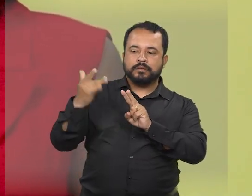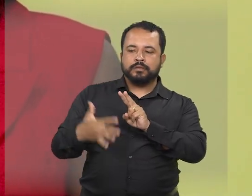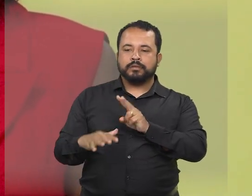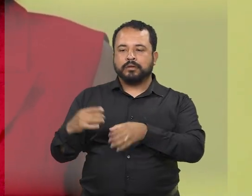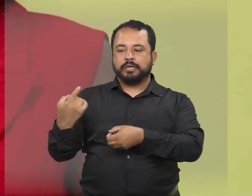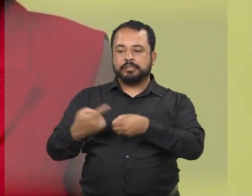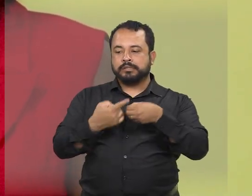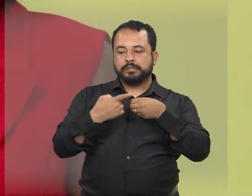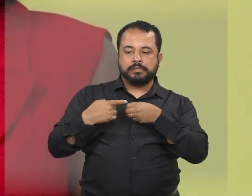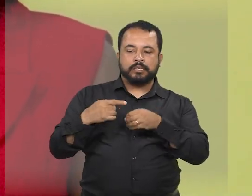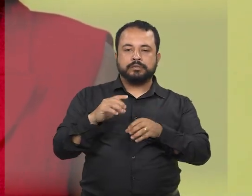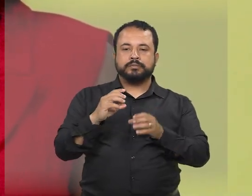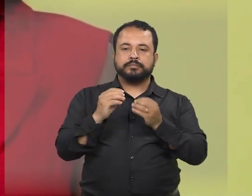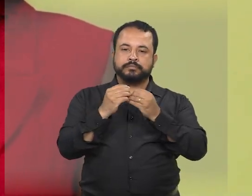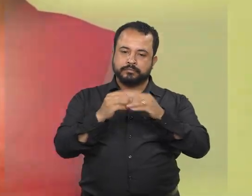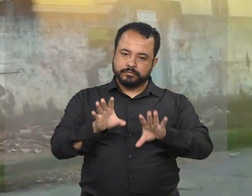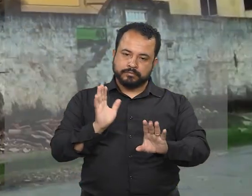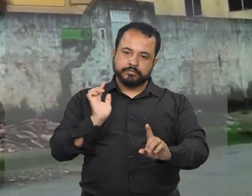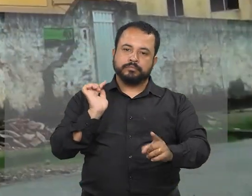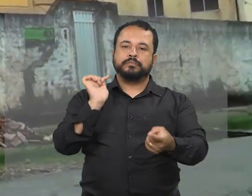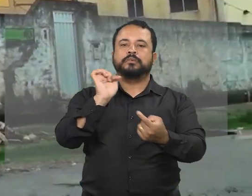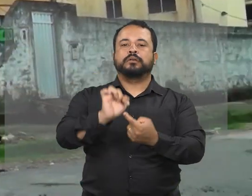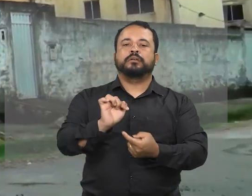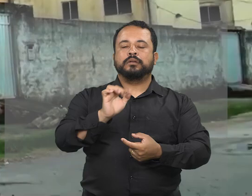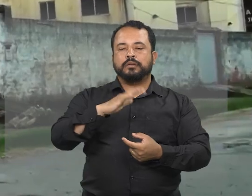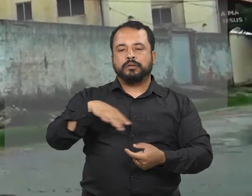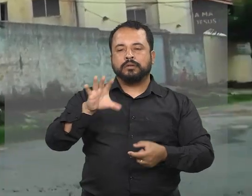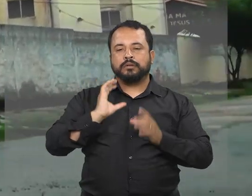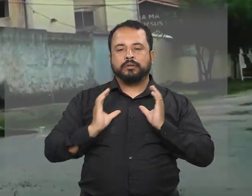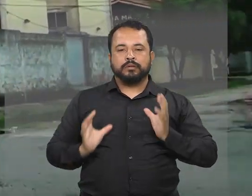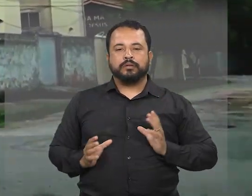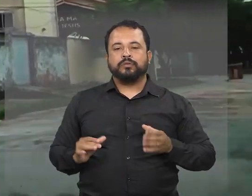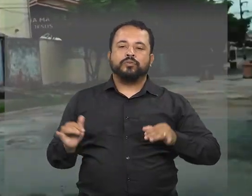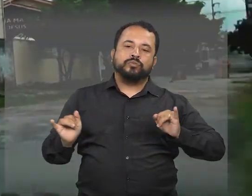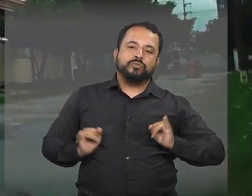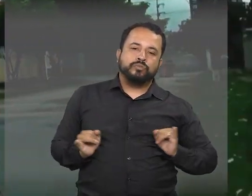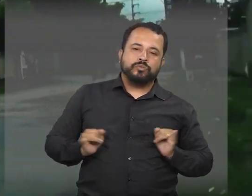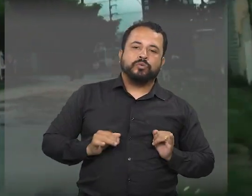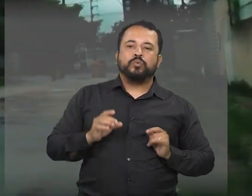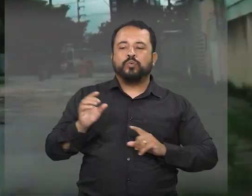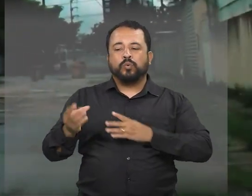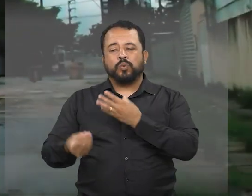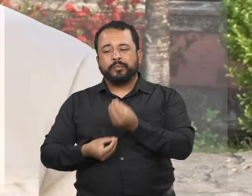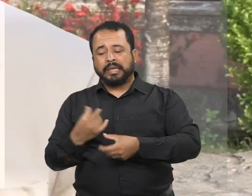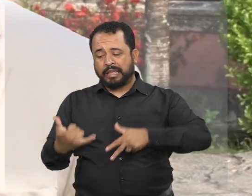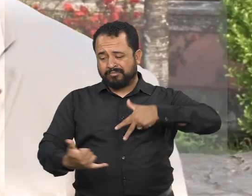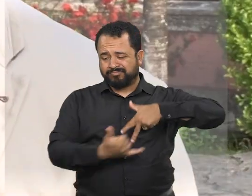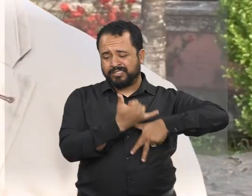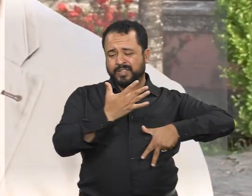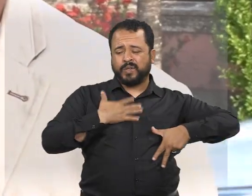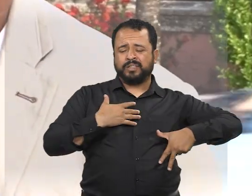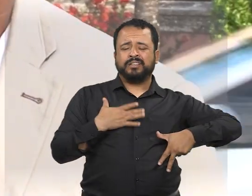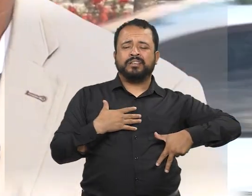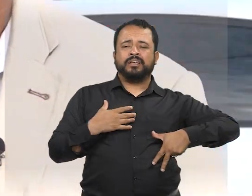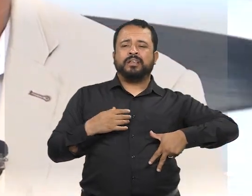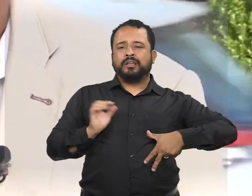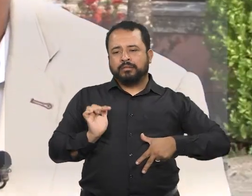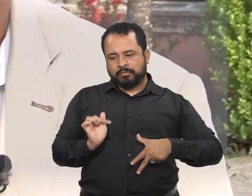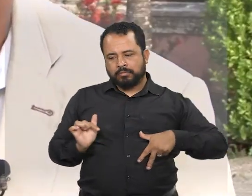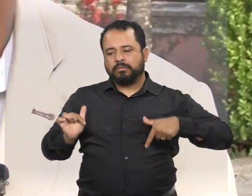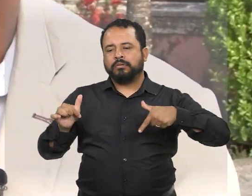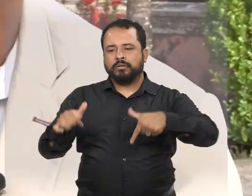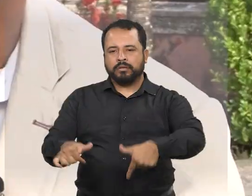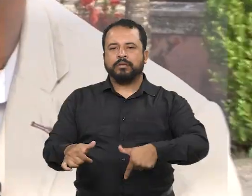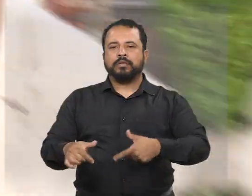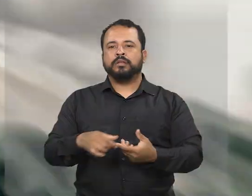de fato, a cidade que foi atingida. Profundo conhecedor da comunidade e do sofrimento de ser vítima, José Ricardo decidiu se